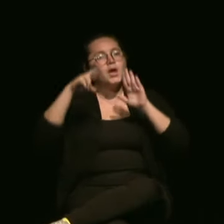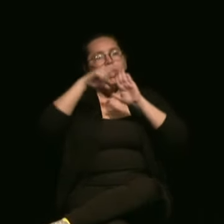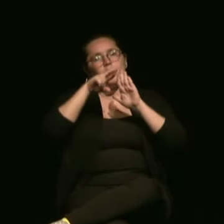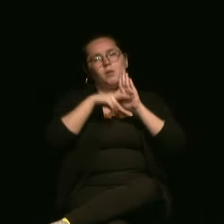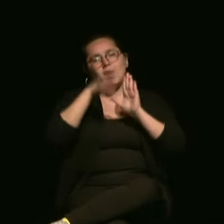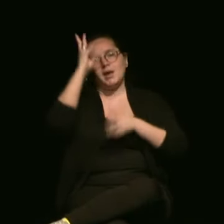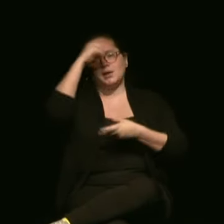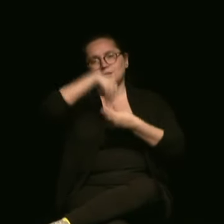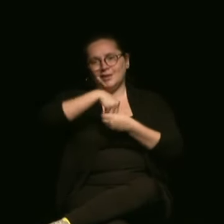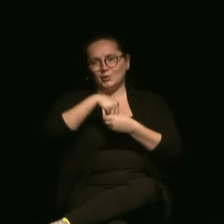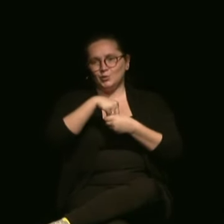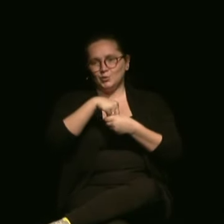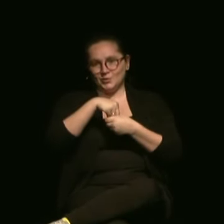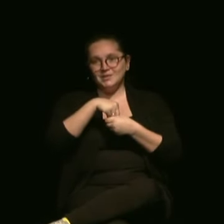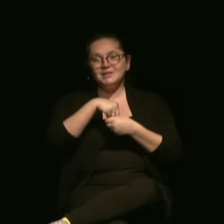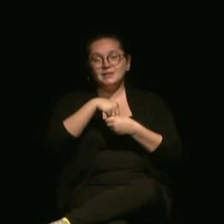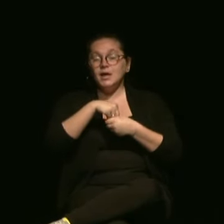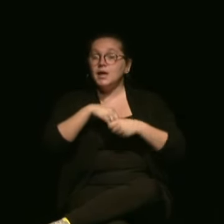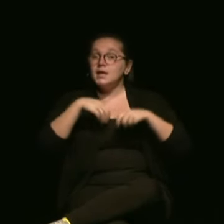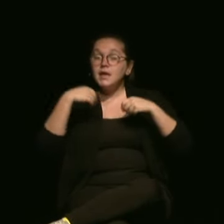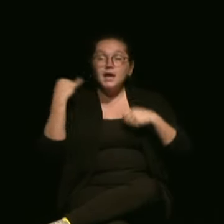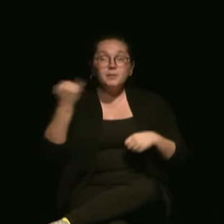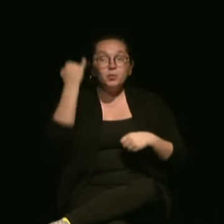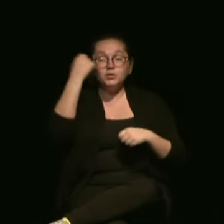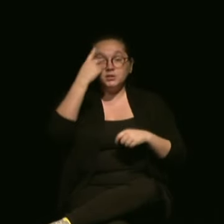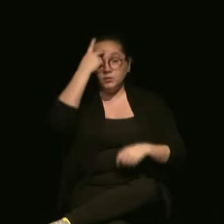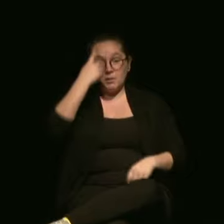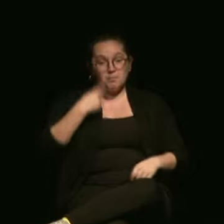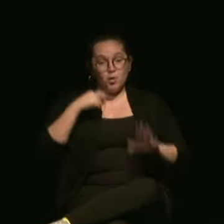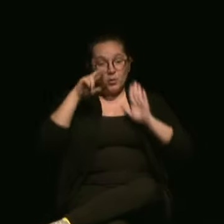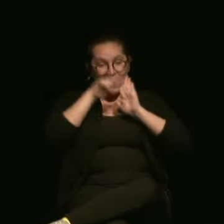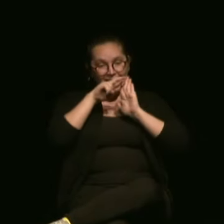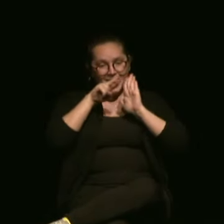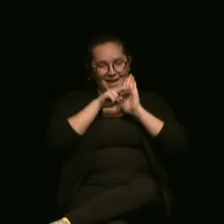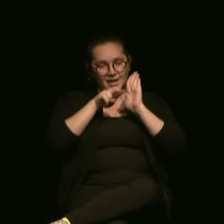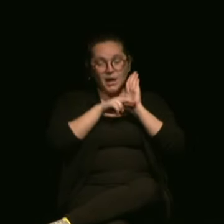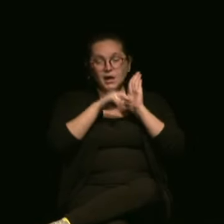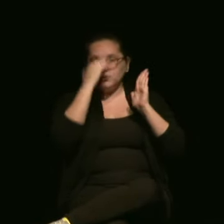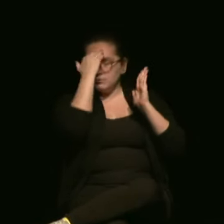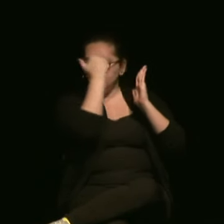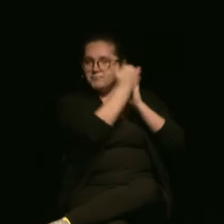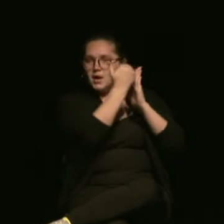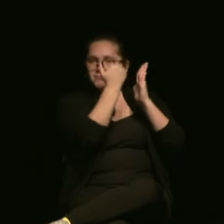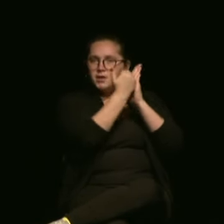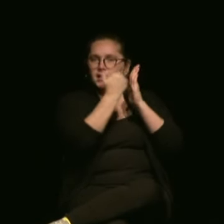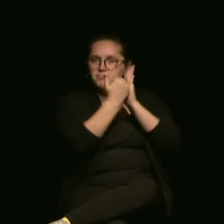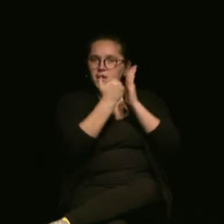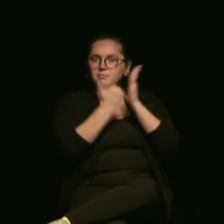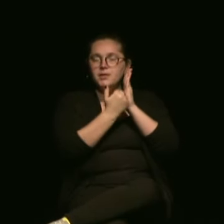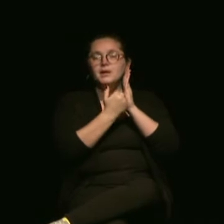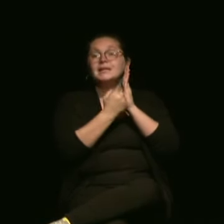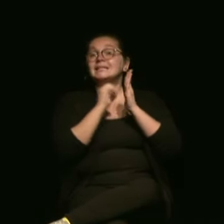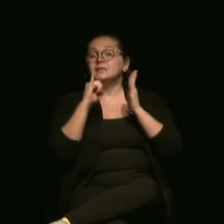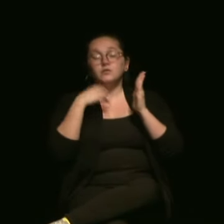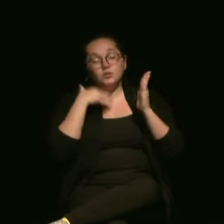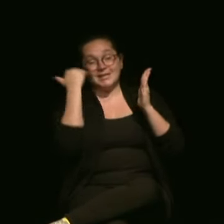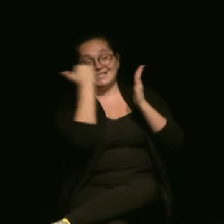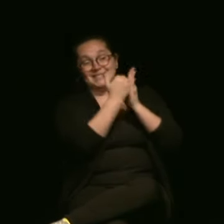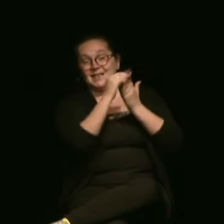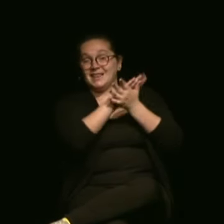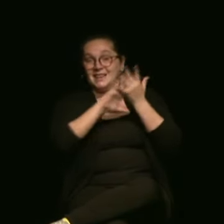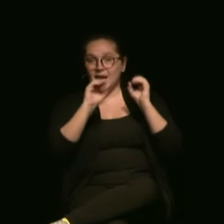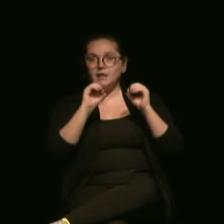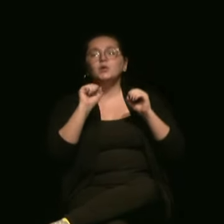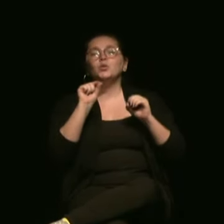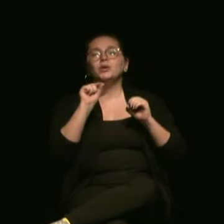E é fundamental você ser leal à sua própria regra, senão o filme se desfaz, desaparece. O Coutinho vai se